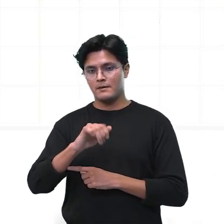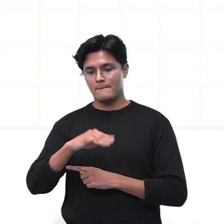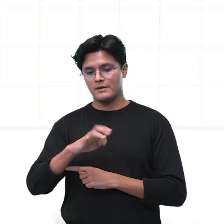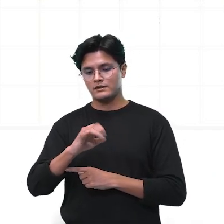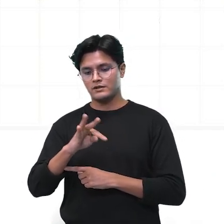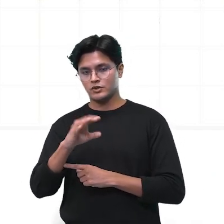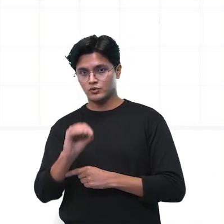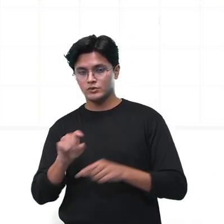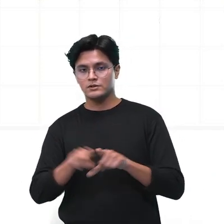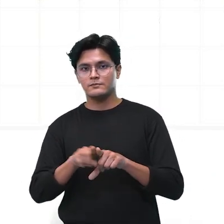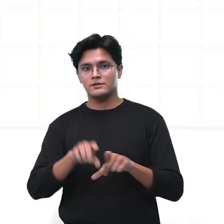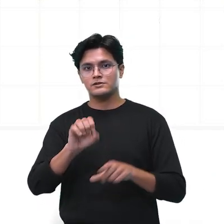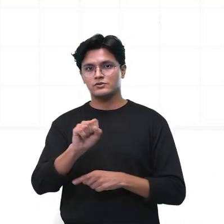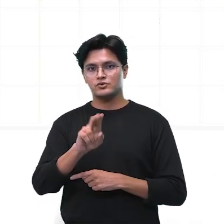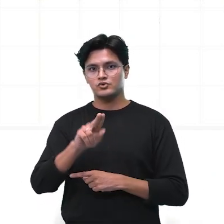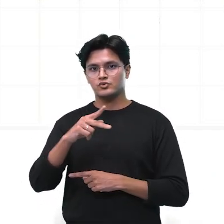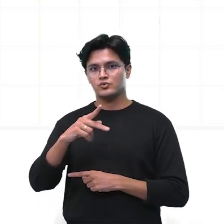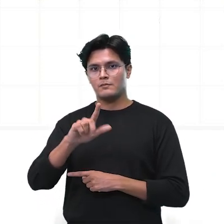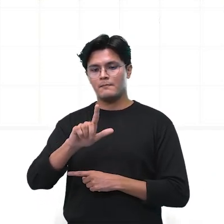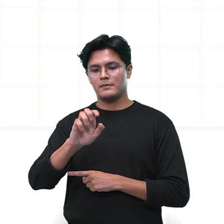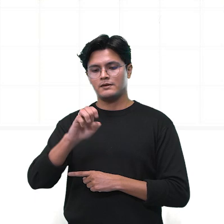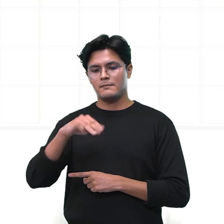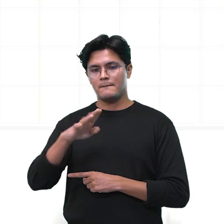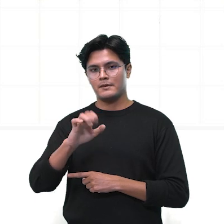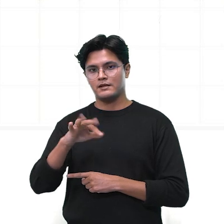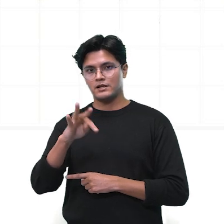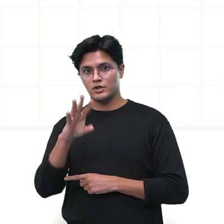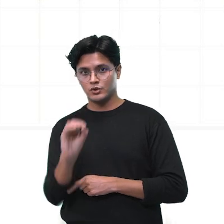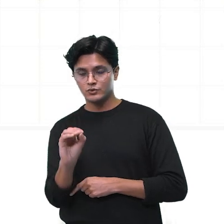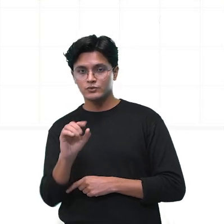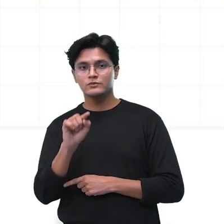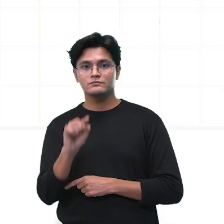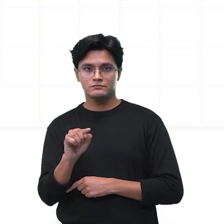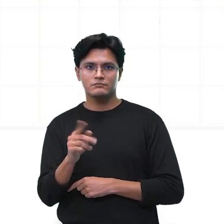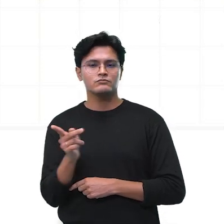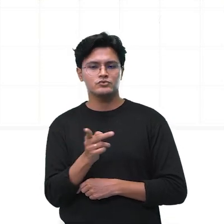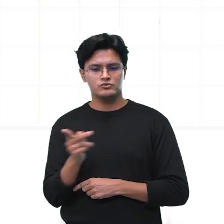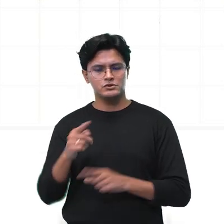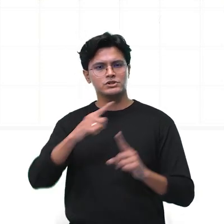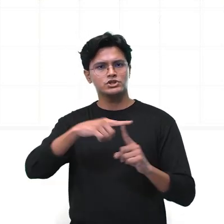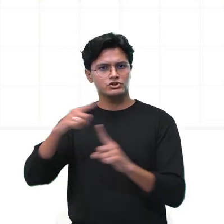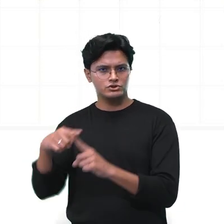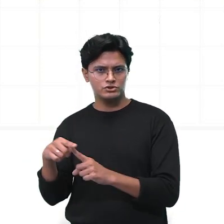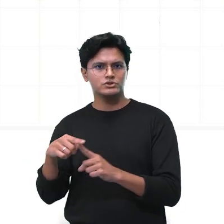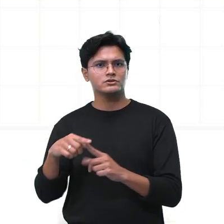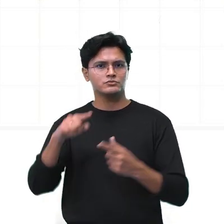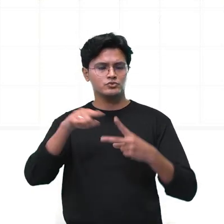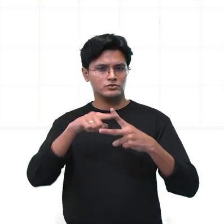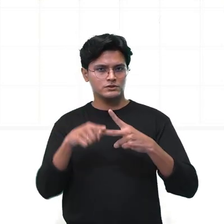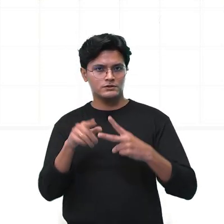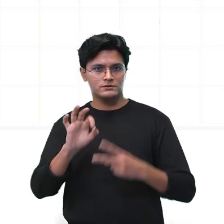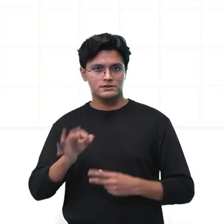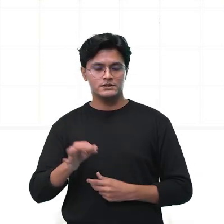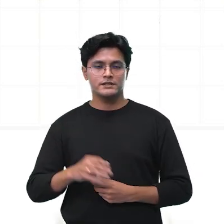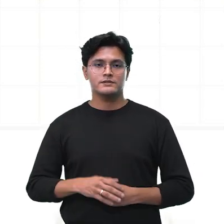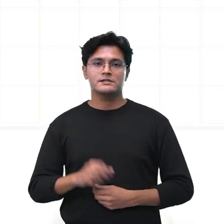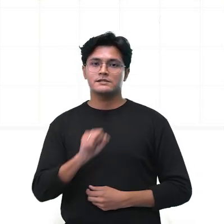ângulos complementares e os ângulos suplementares, tá? Então, se a metade do ângulo